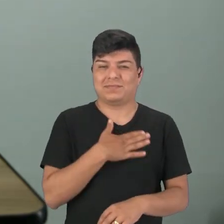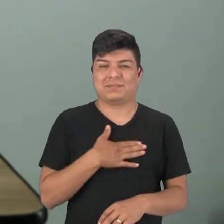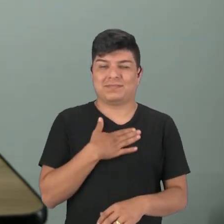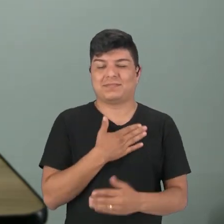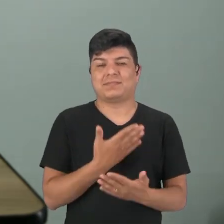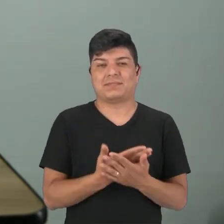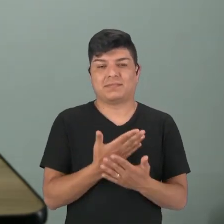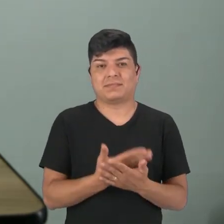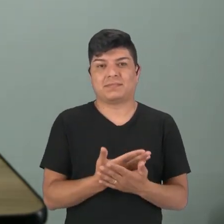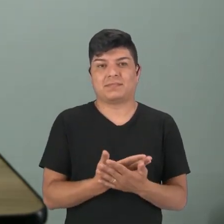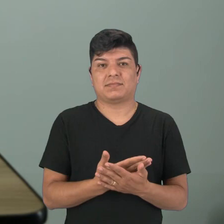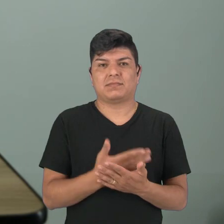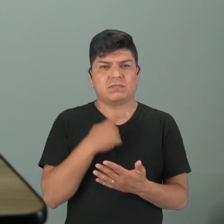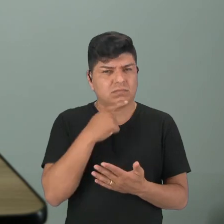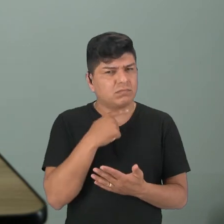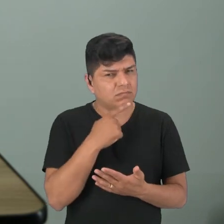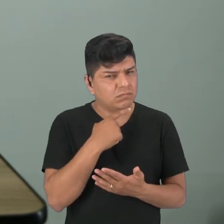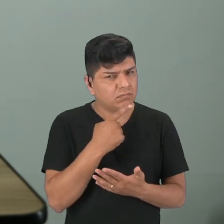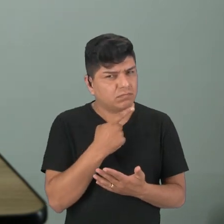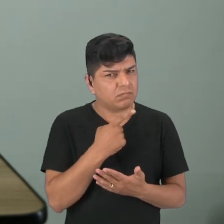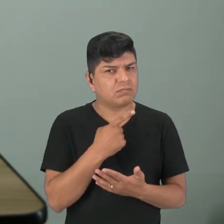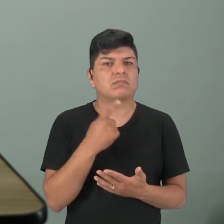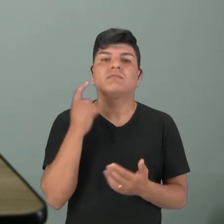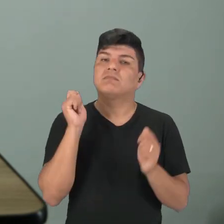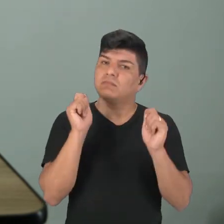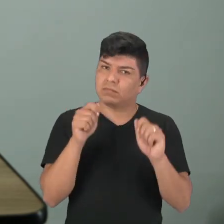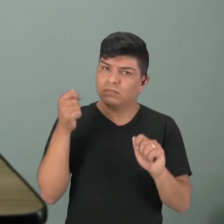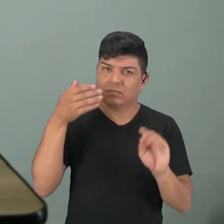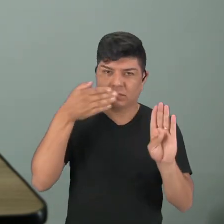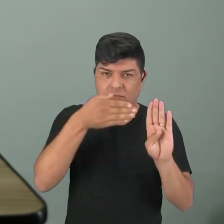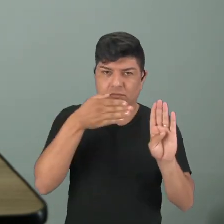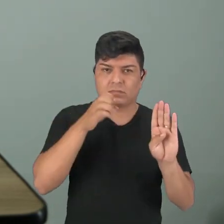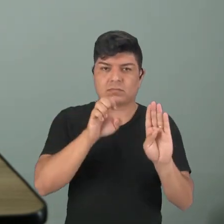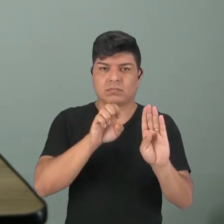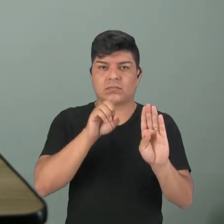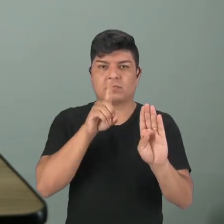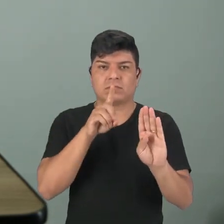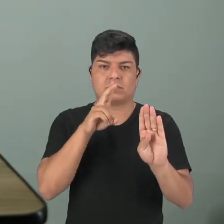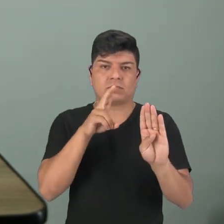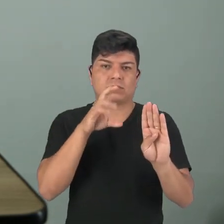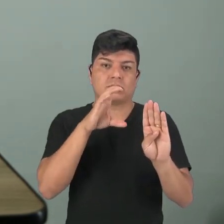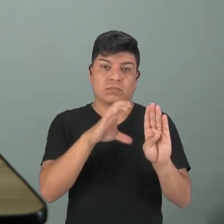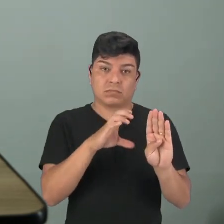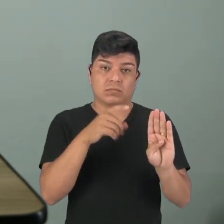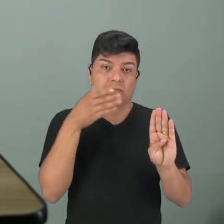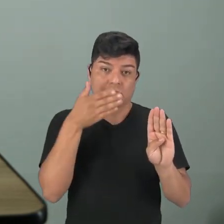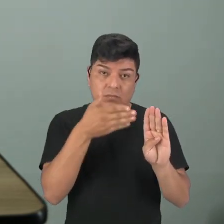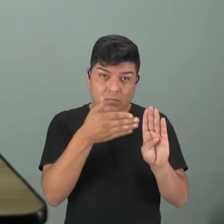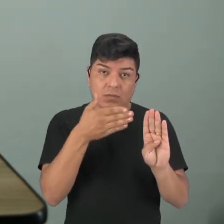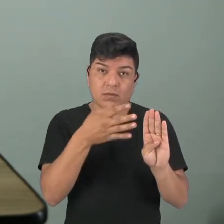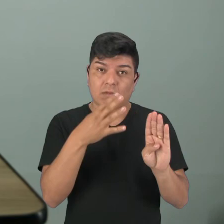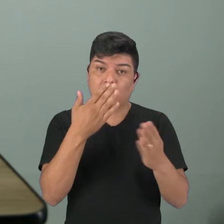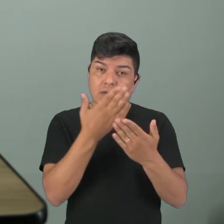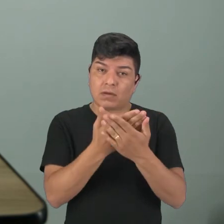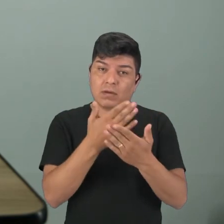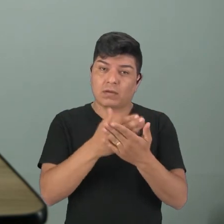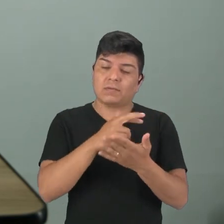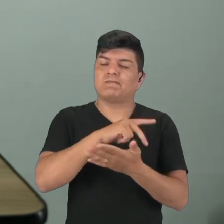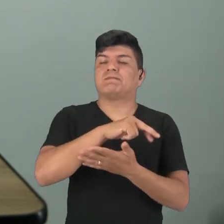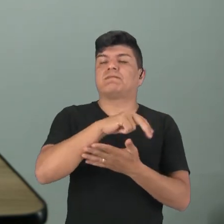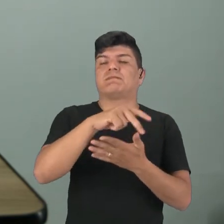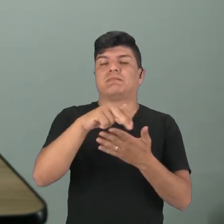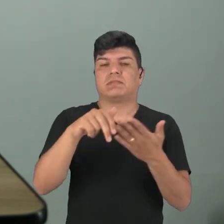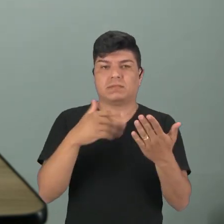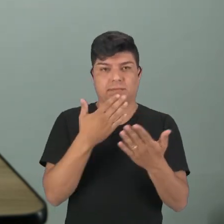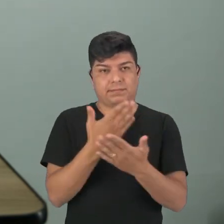gostou dessa aula? Ficou com alguma dúvida? Você pode estar acessando a nossa plataforma Eduque. Nela você vai poder rever essas aulas